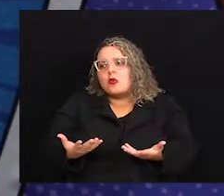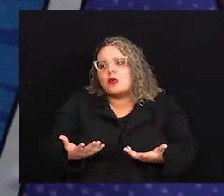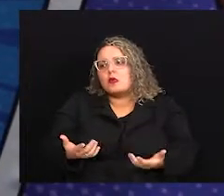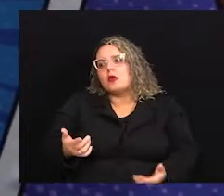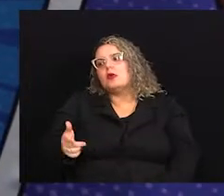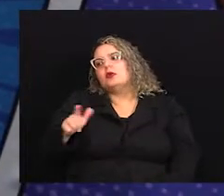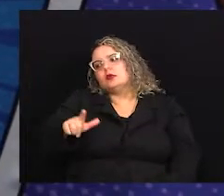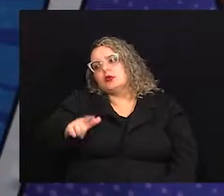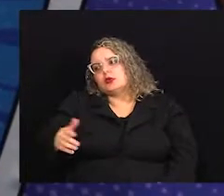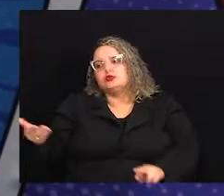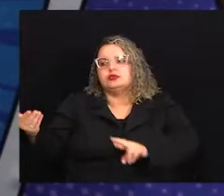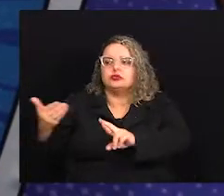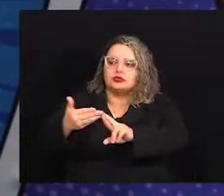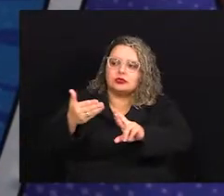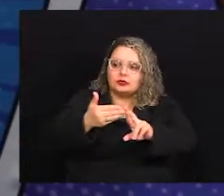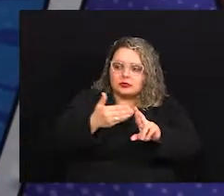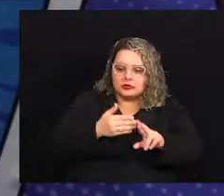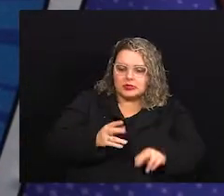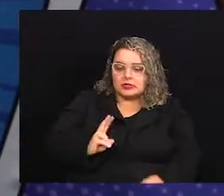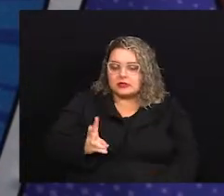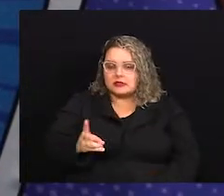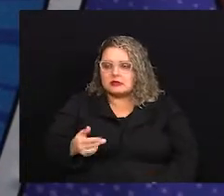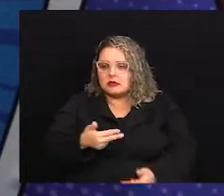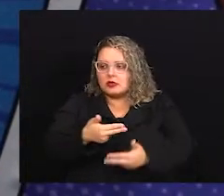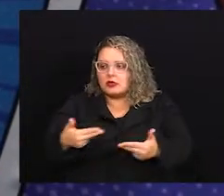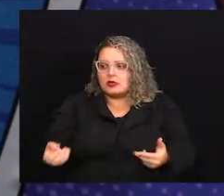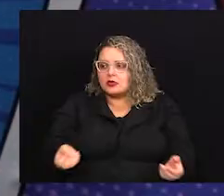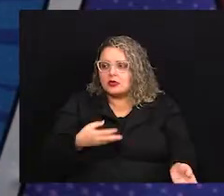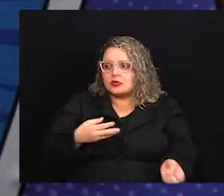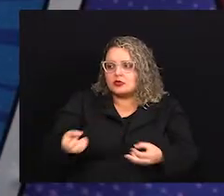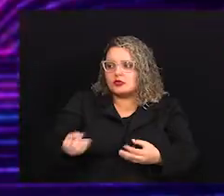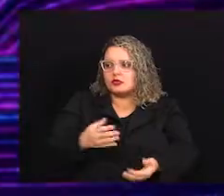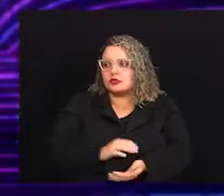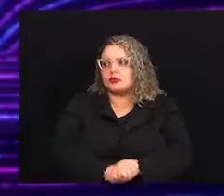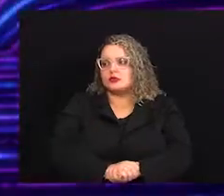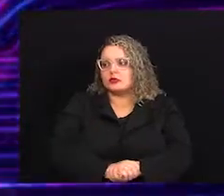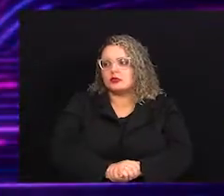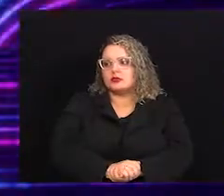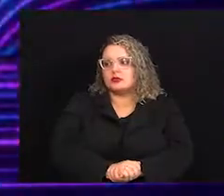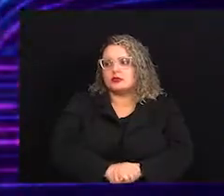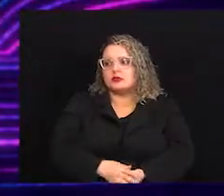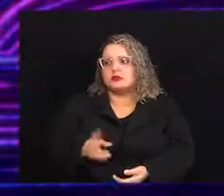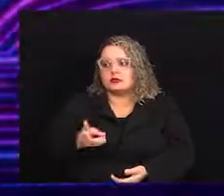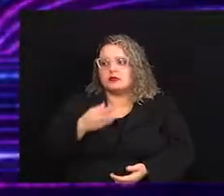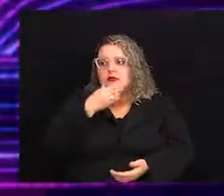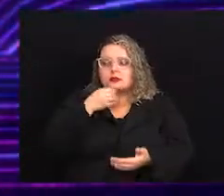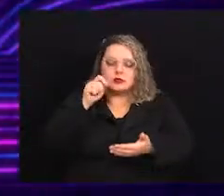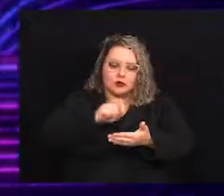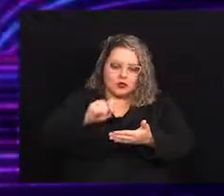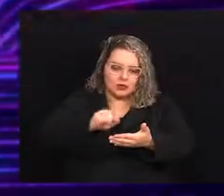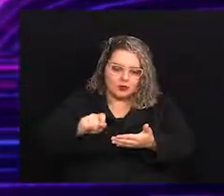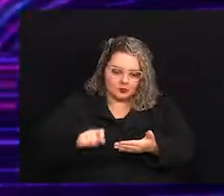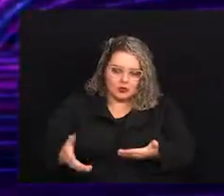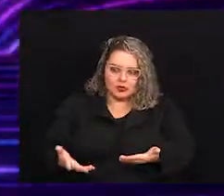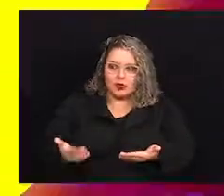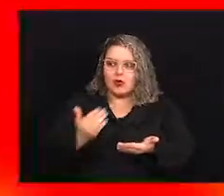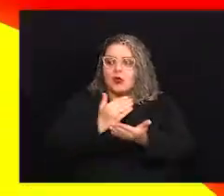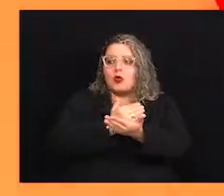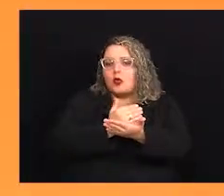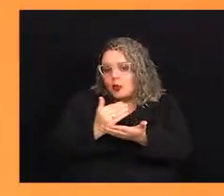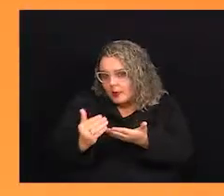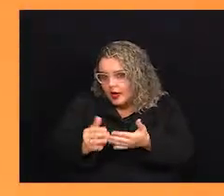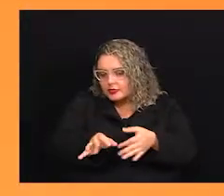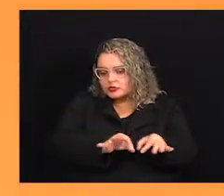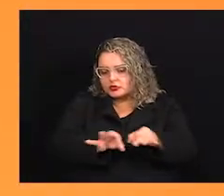claro, buscar referências para sempre trazer algo novo. Cada vez que um autor, né, que um escritor começa